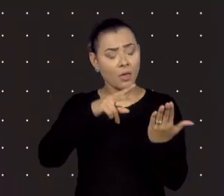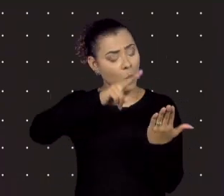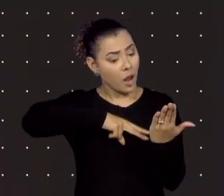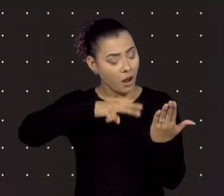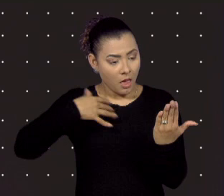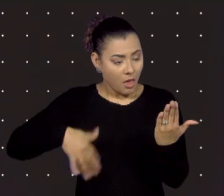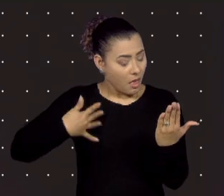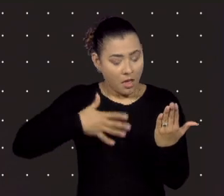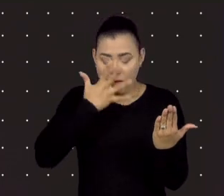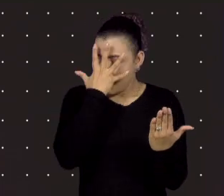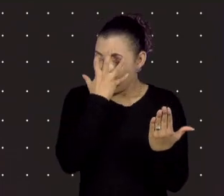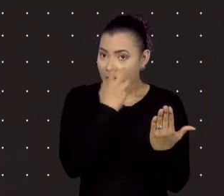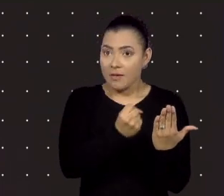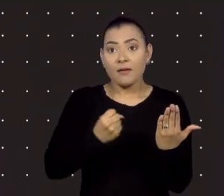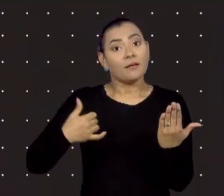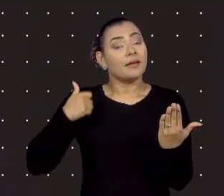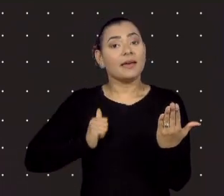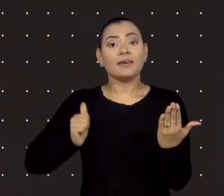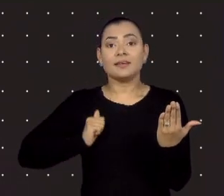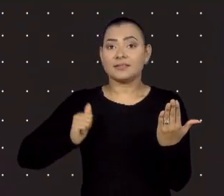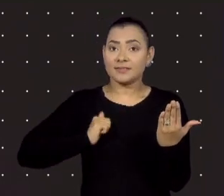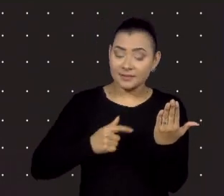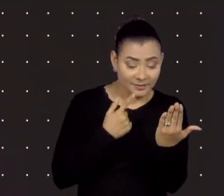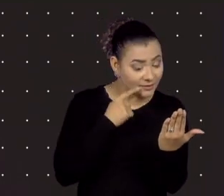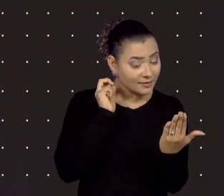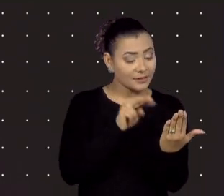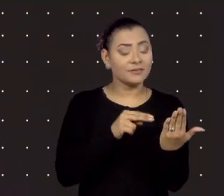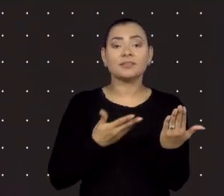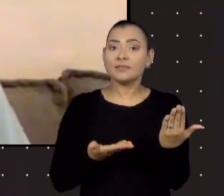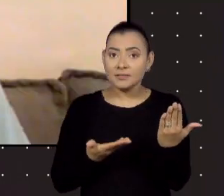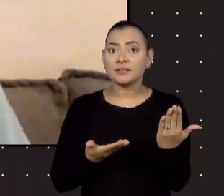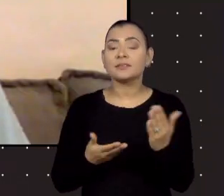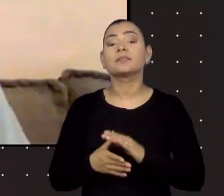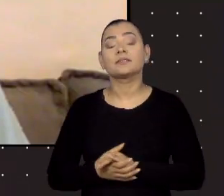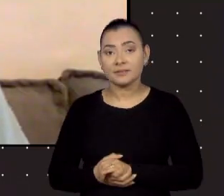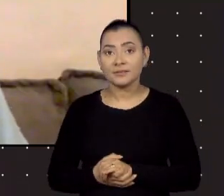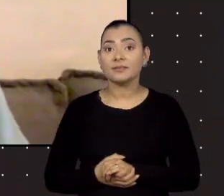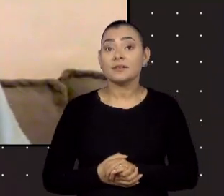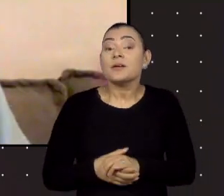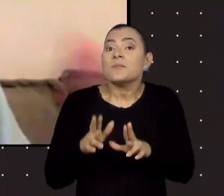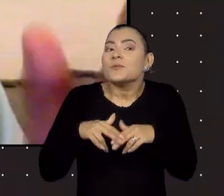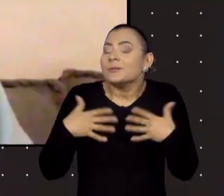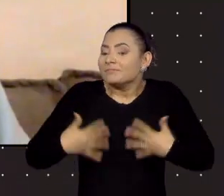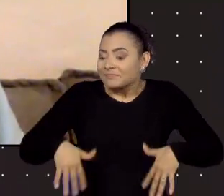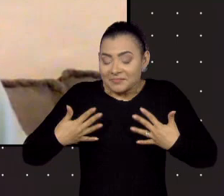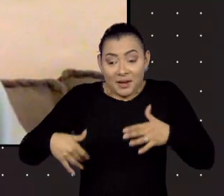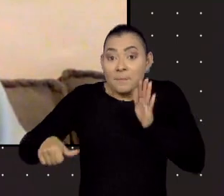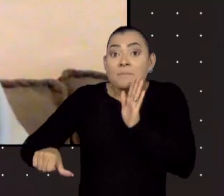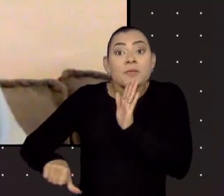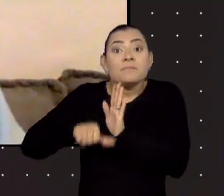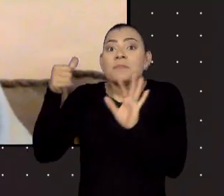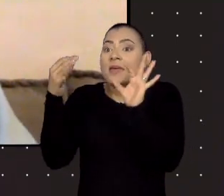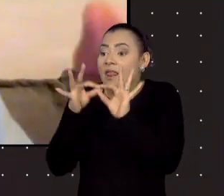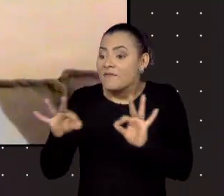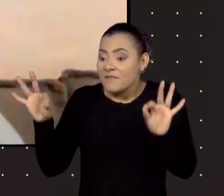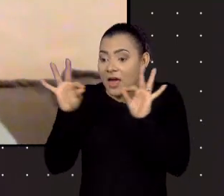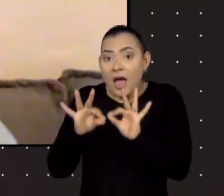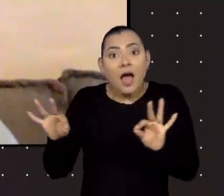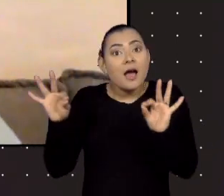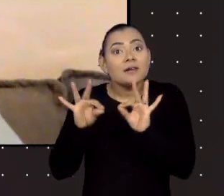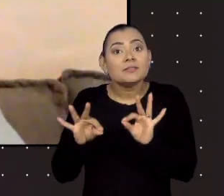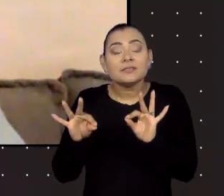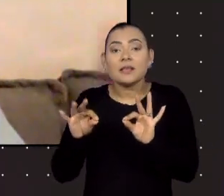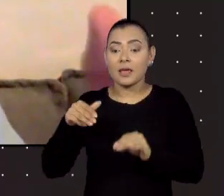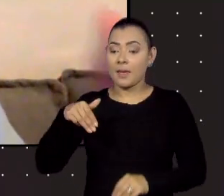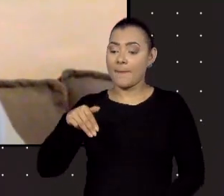fiquei fissurado, assim, um cara vira um inseto. Porque a primeira frase de A